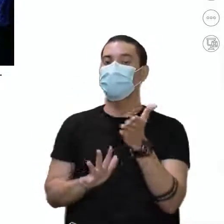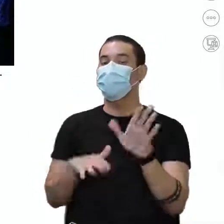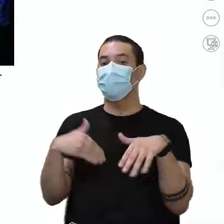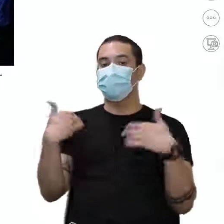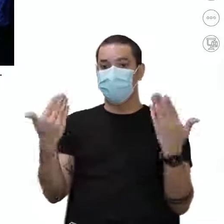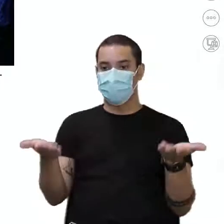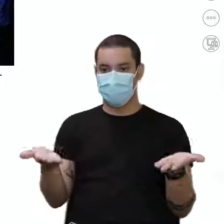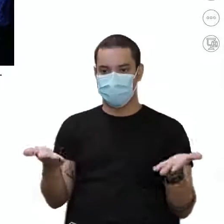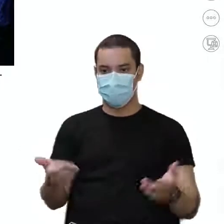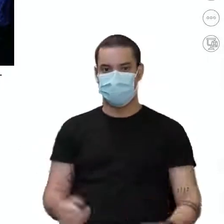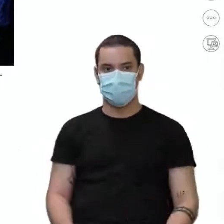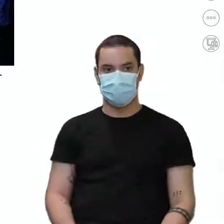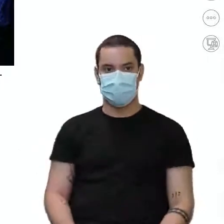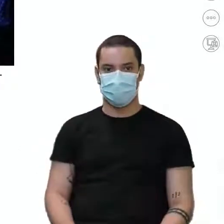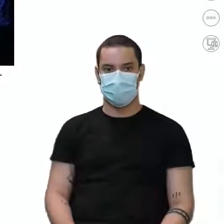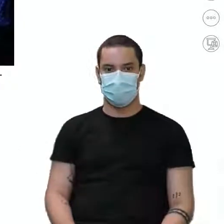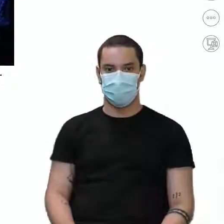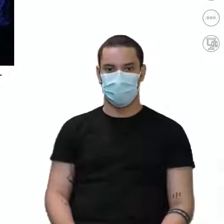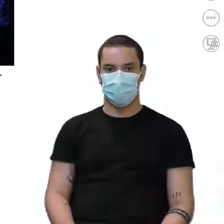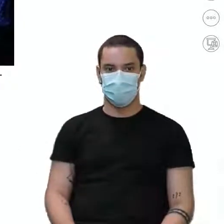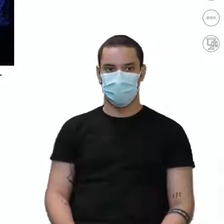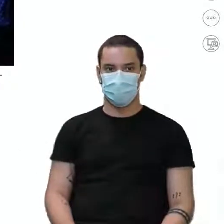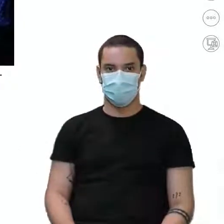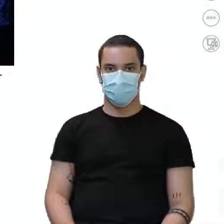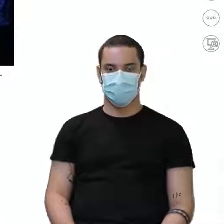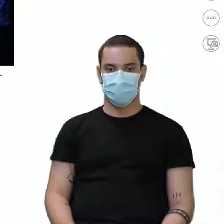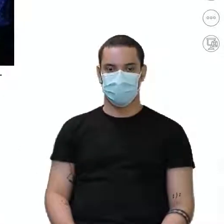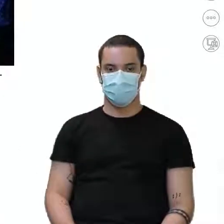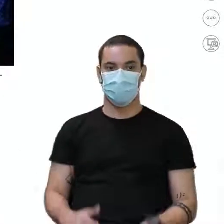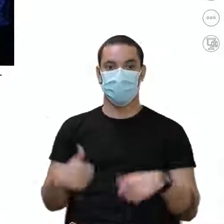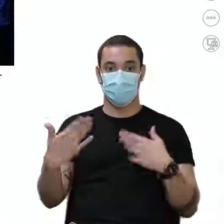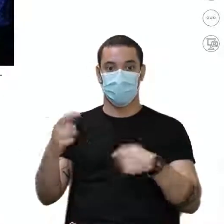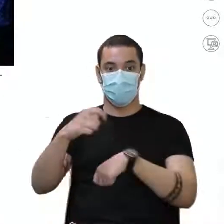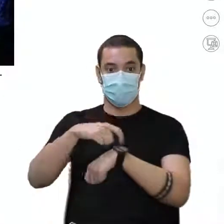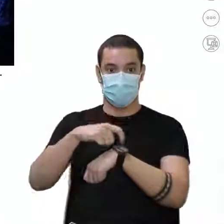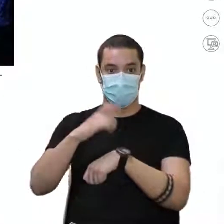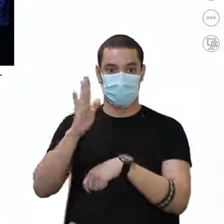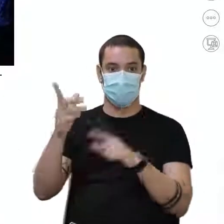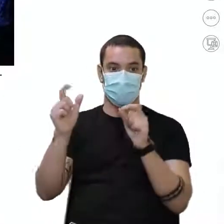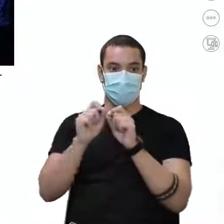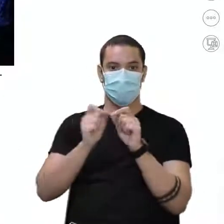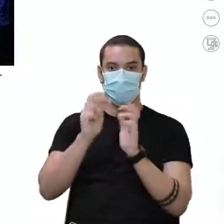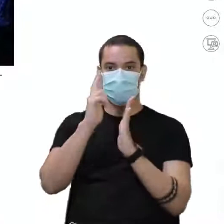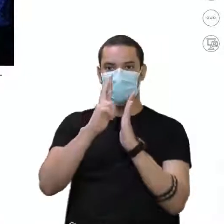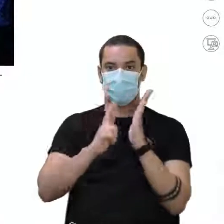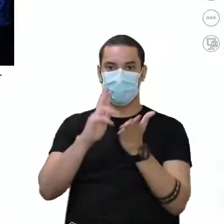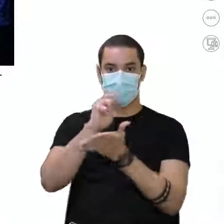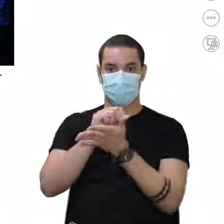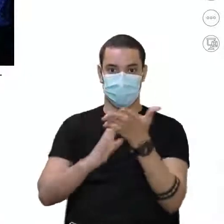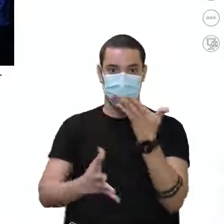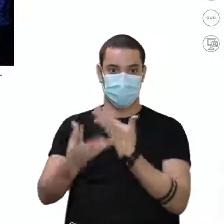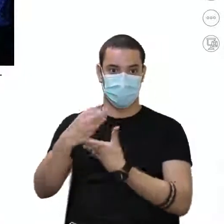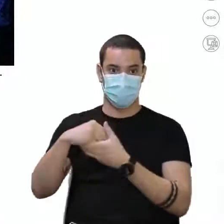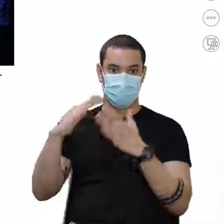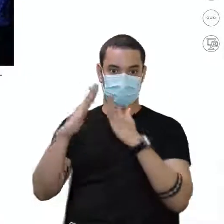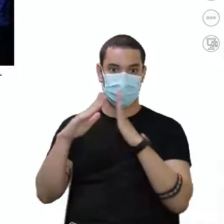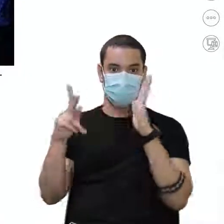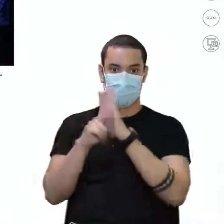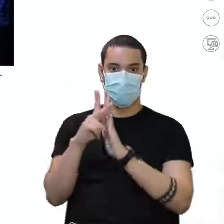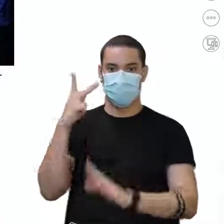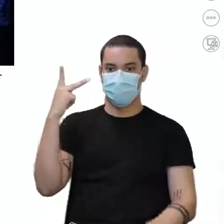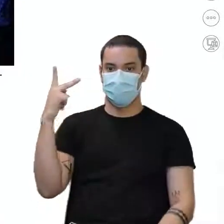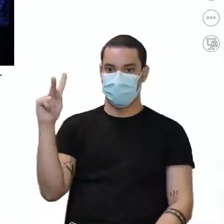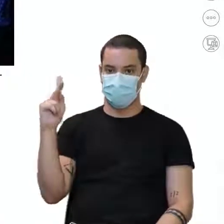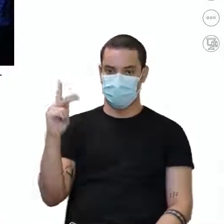dele? Ou quanto tempo faz que o Tim está fazendo o dever de casa? Homework, atividade de